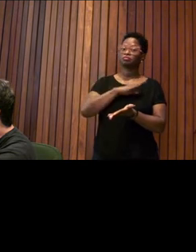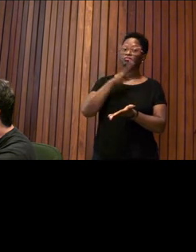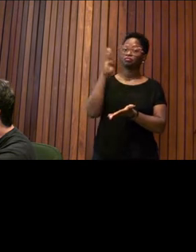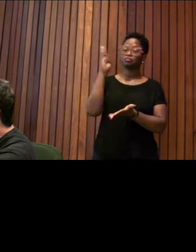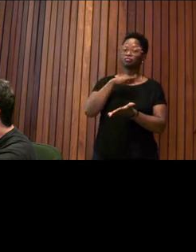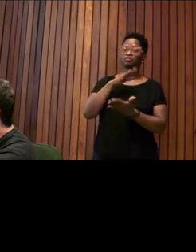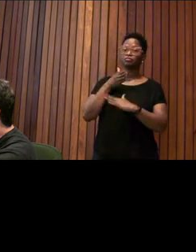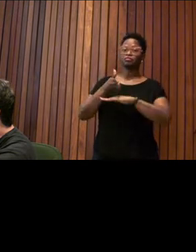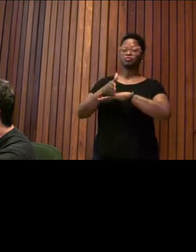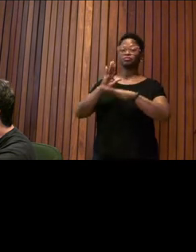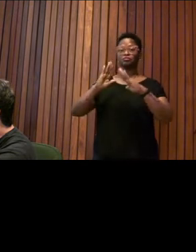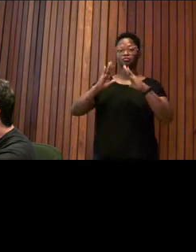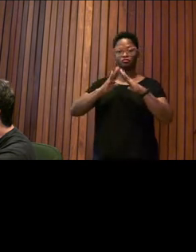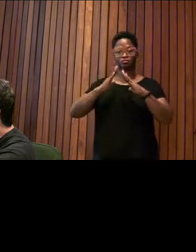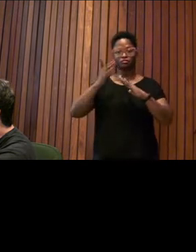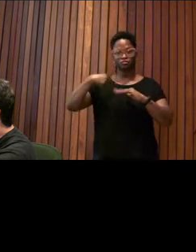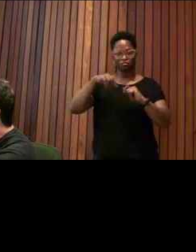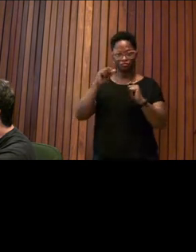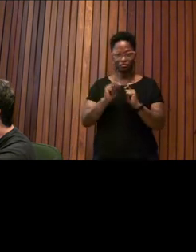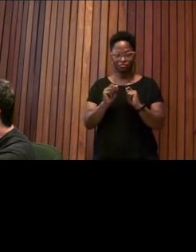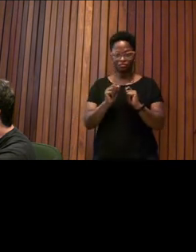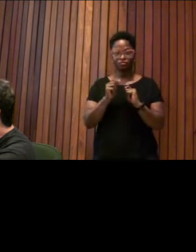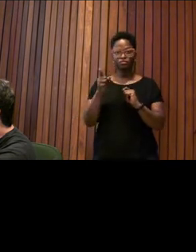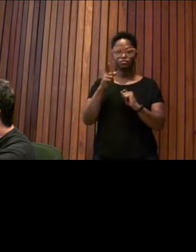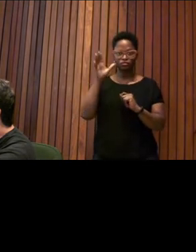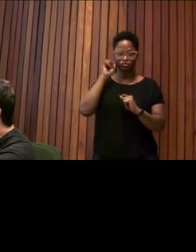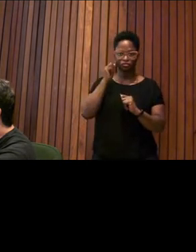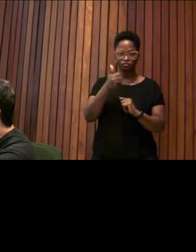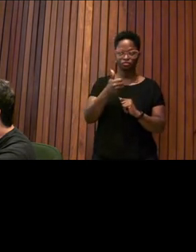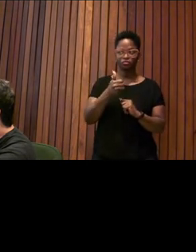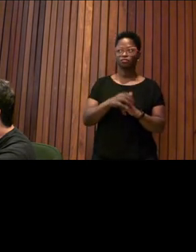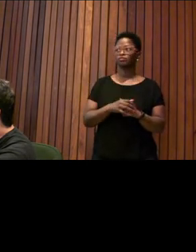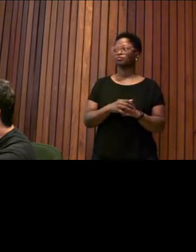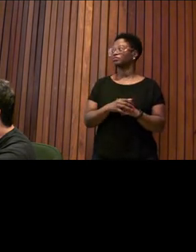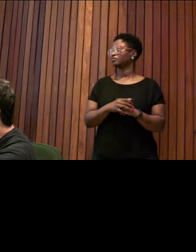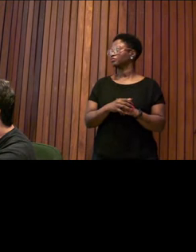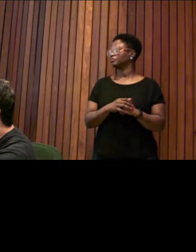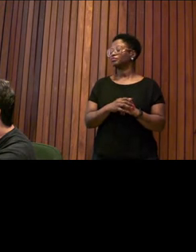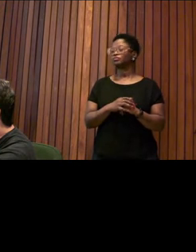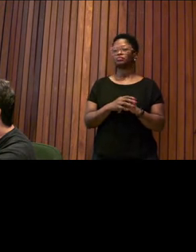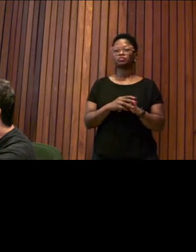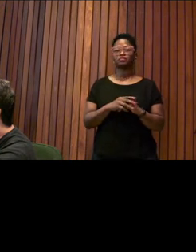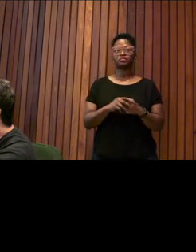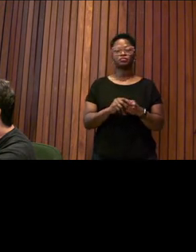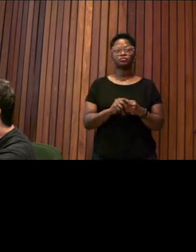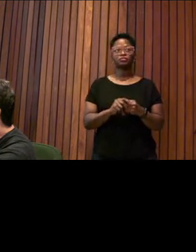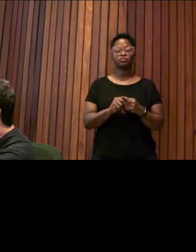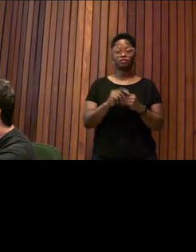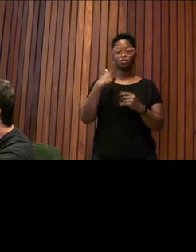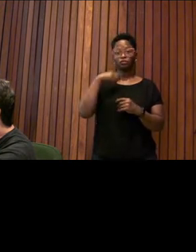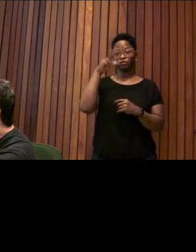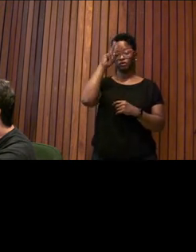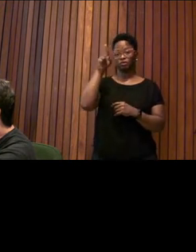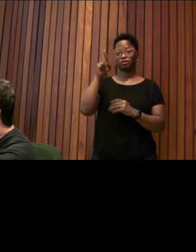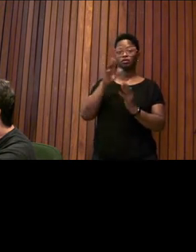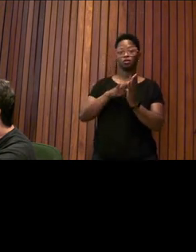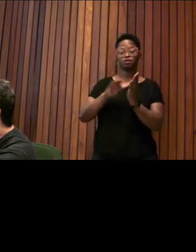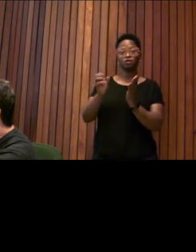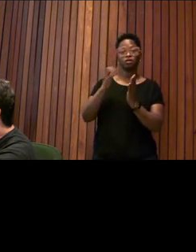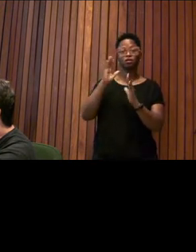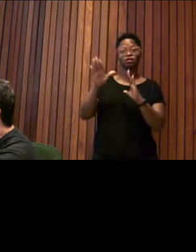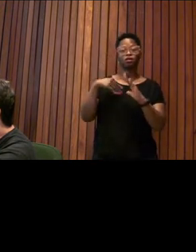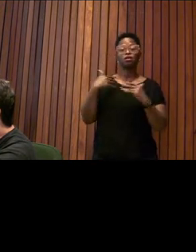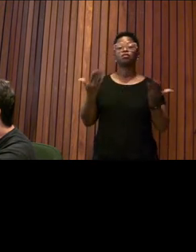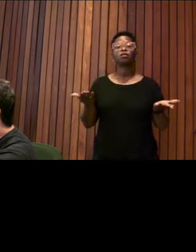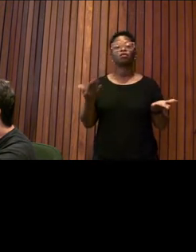na sua casa para a gente fazer. E vocês estão ouvindo? Tá. E eu lembro que ela mandava para mim os e-mails. E aí, Marcos,